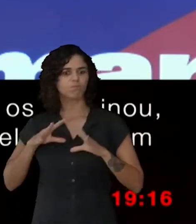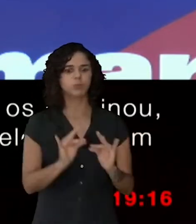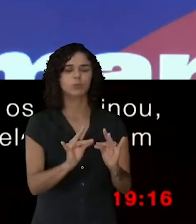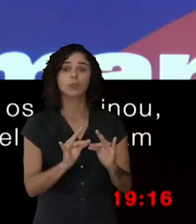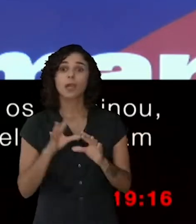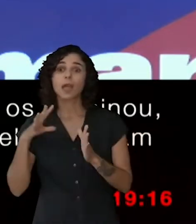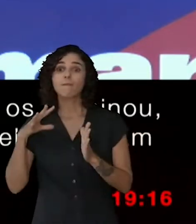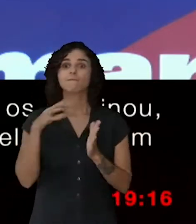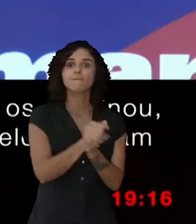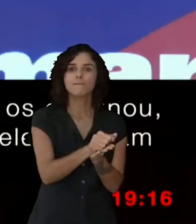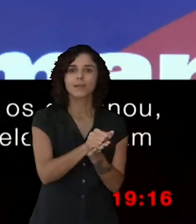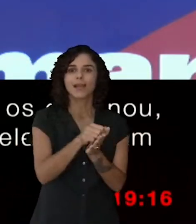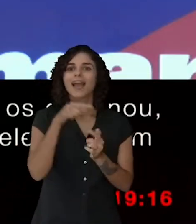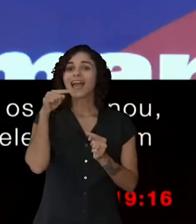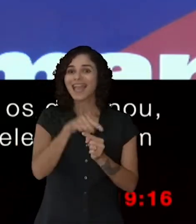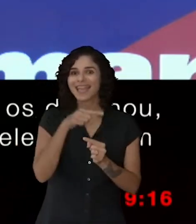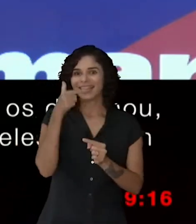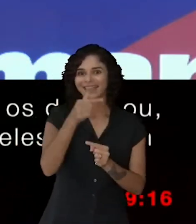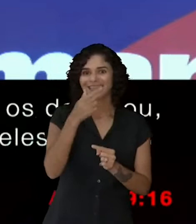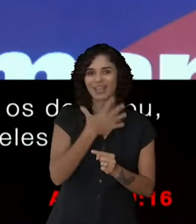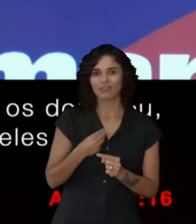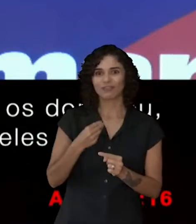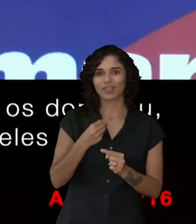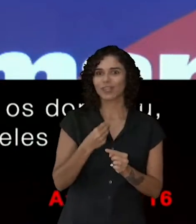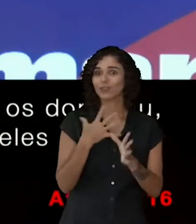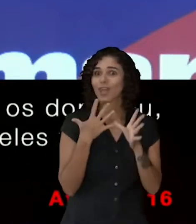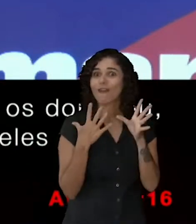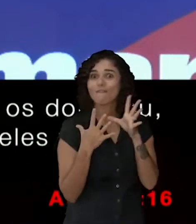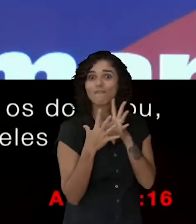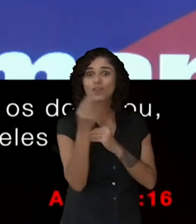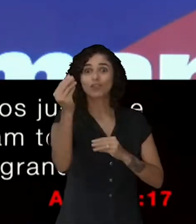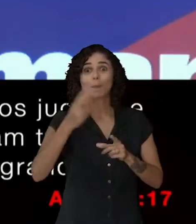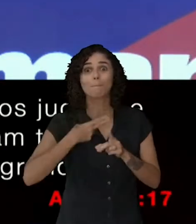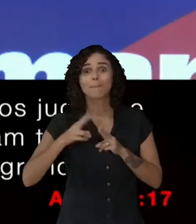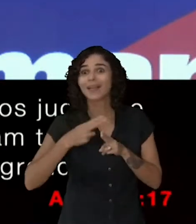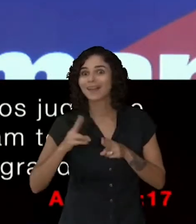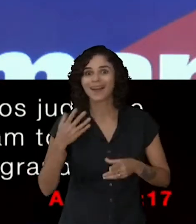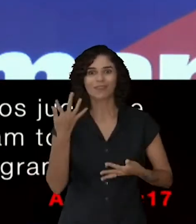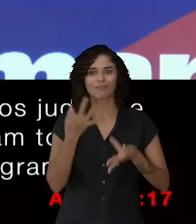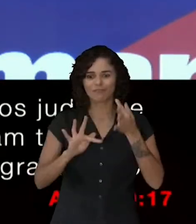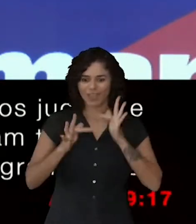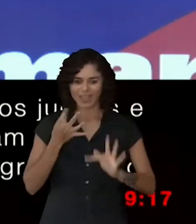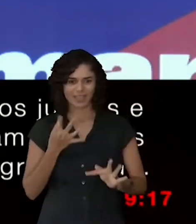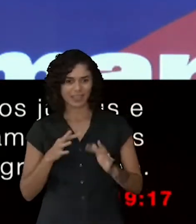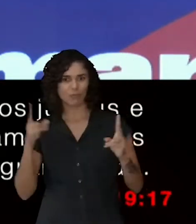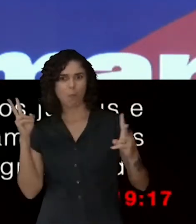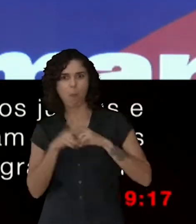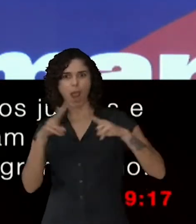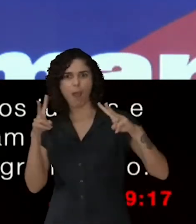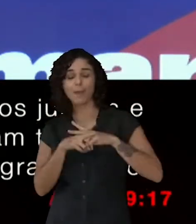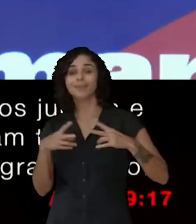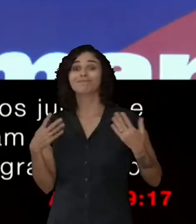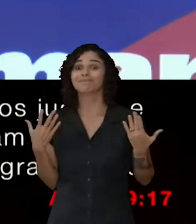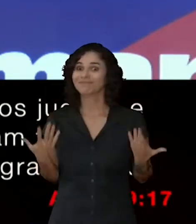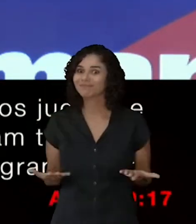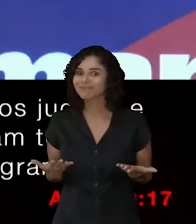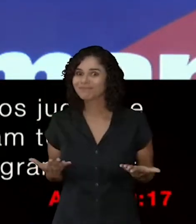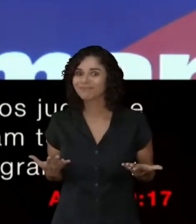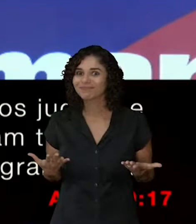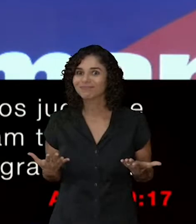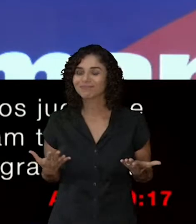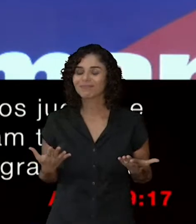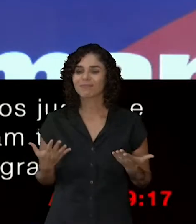fugiram da casa, despidos e feridos. Foi um fight tanto. A notícia